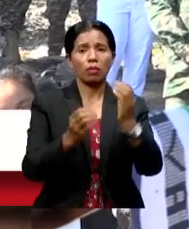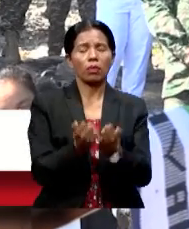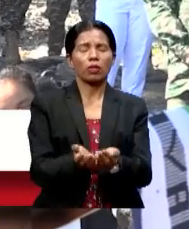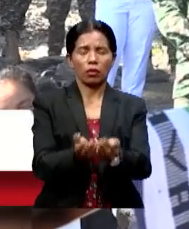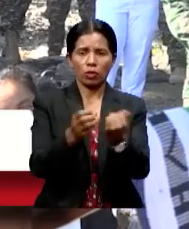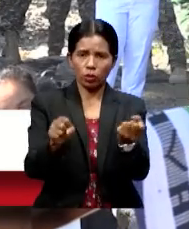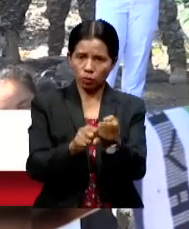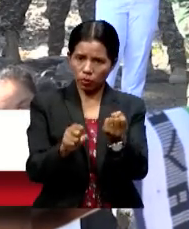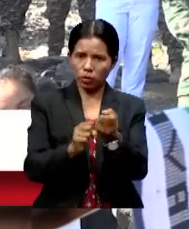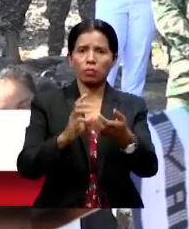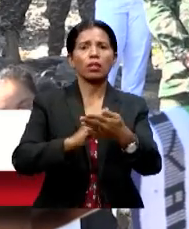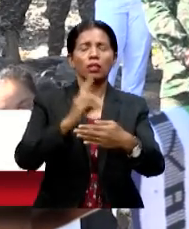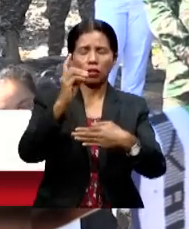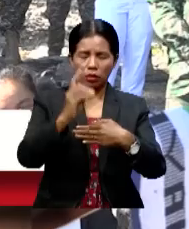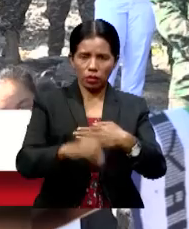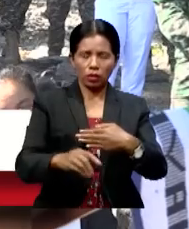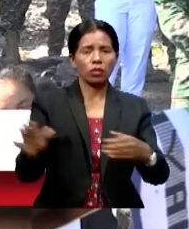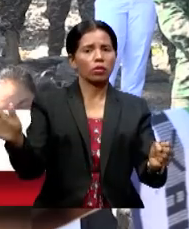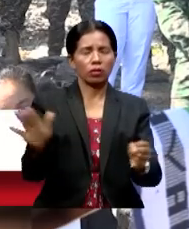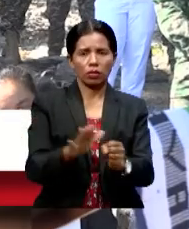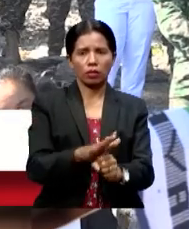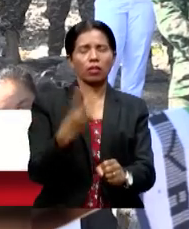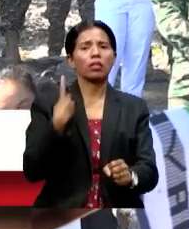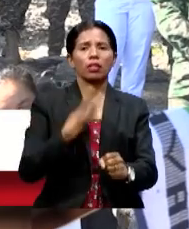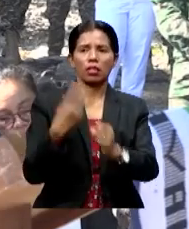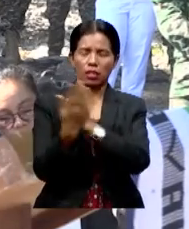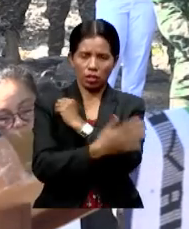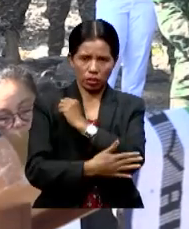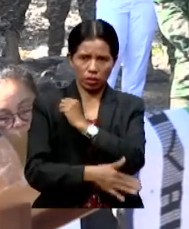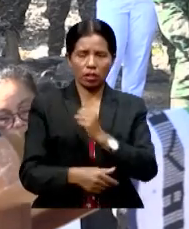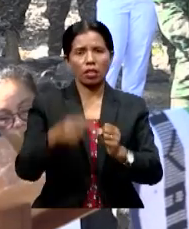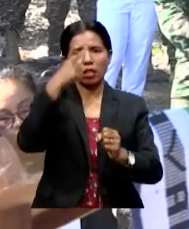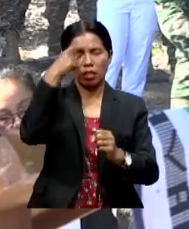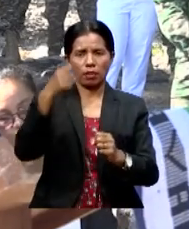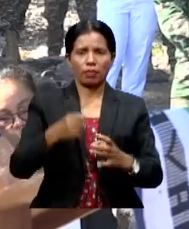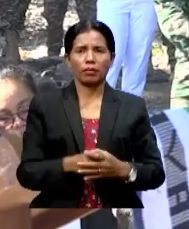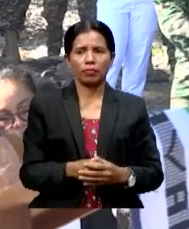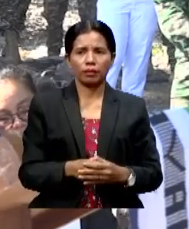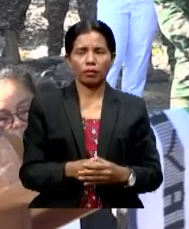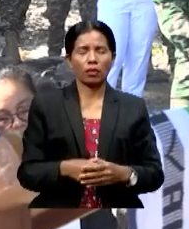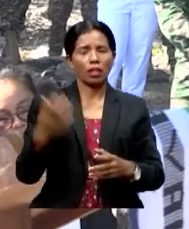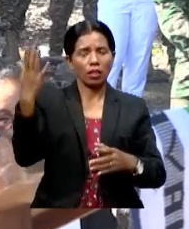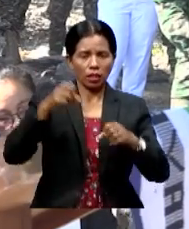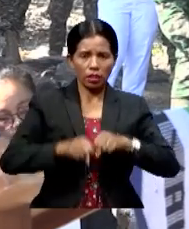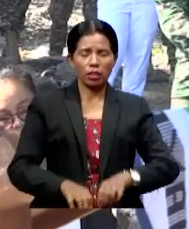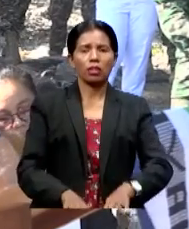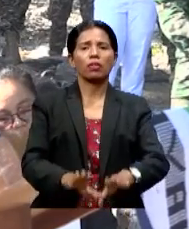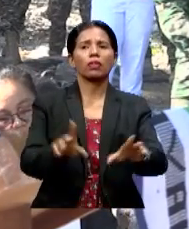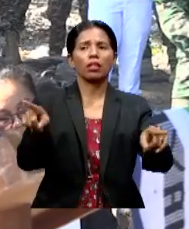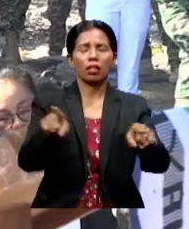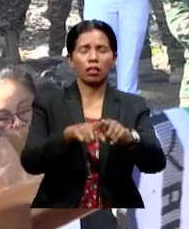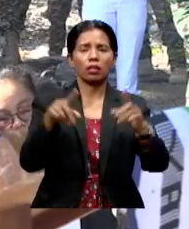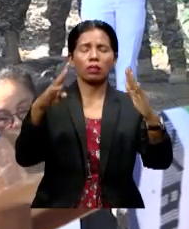contribuímos ba desenvolvimento no sustentabilidade e a ita ne rai. Tamba, e a tasi oko se sai hanesa uma